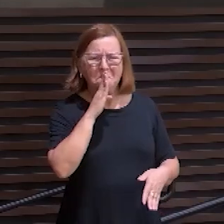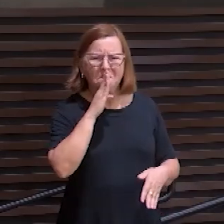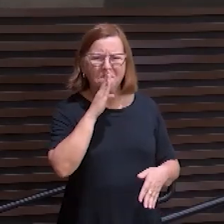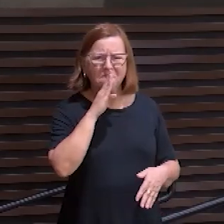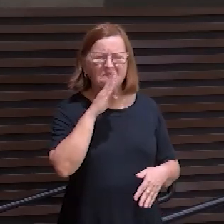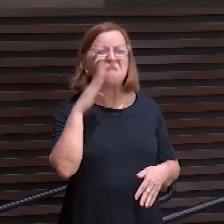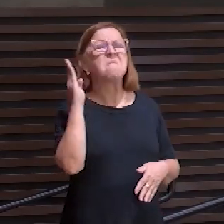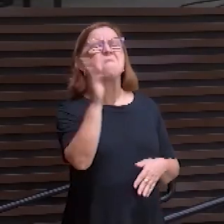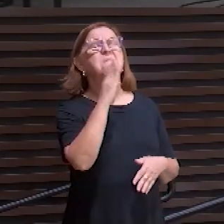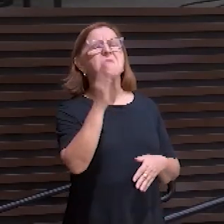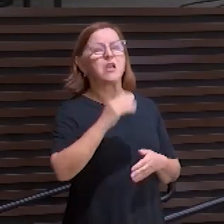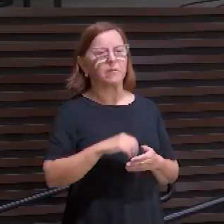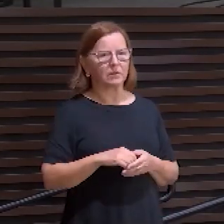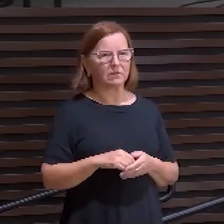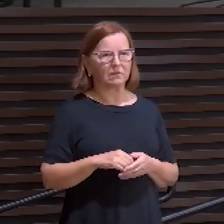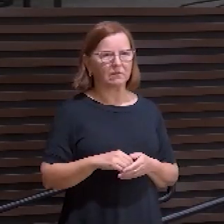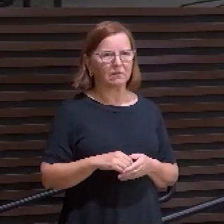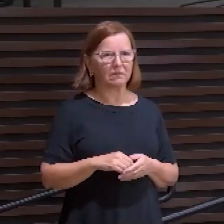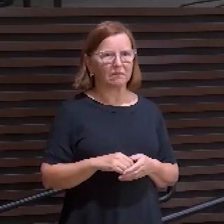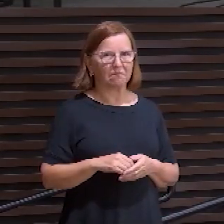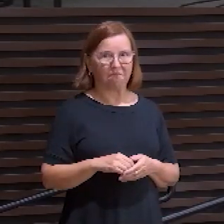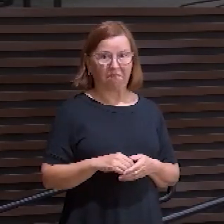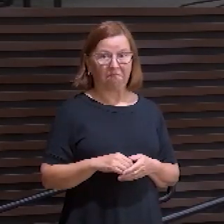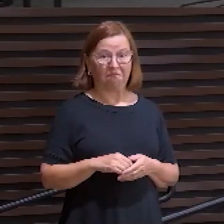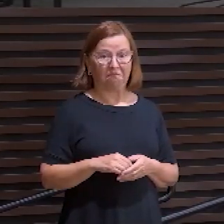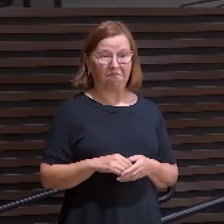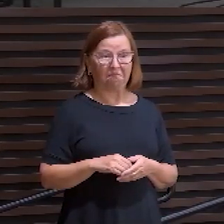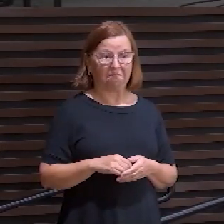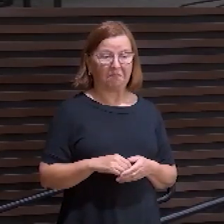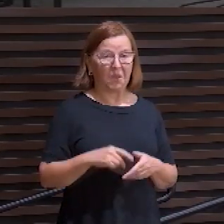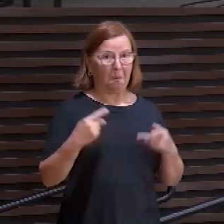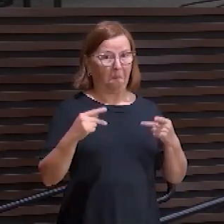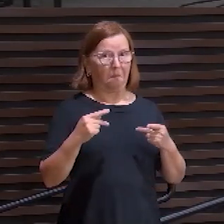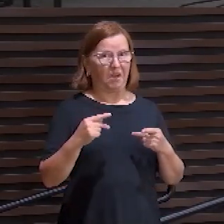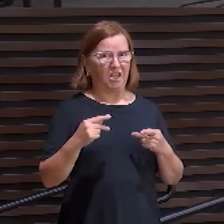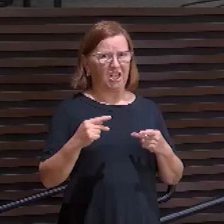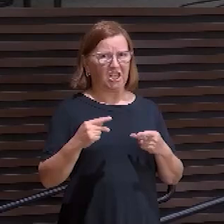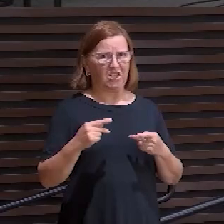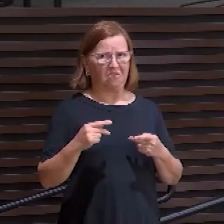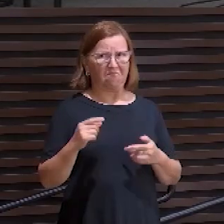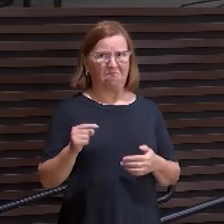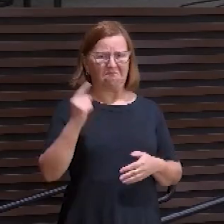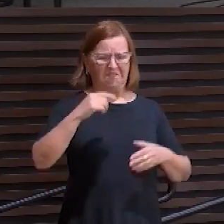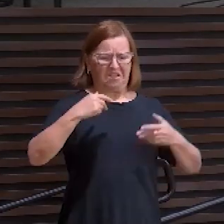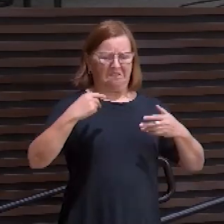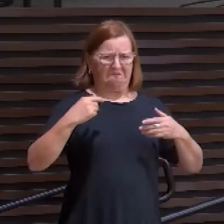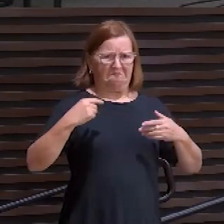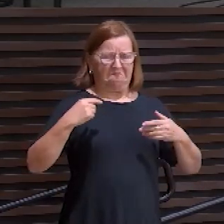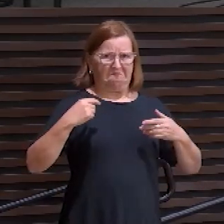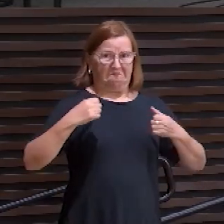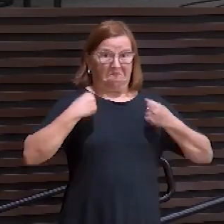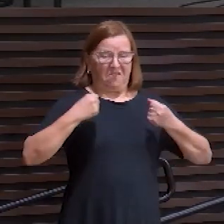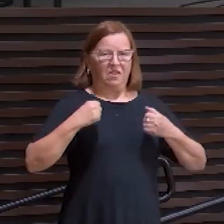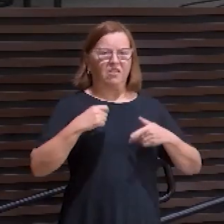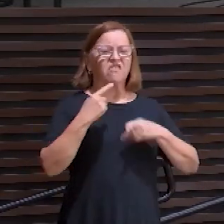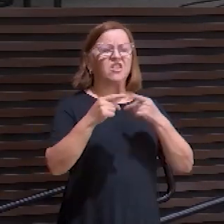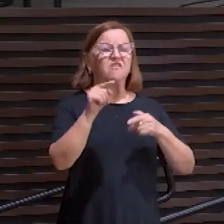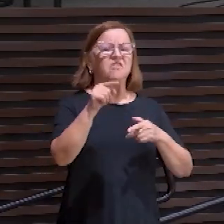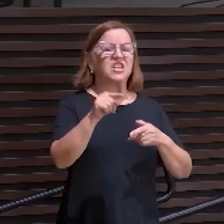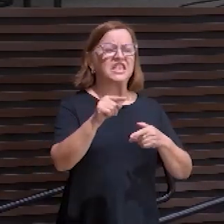Um homem daquele tamanho, falando: "Você está blasfemando do nome de